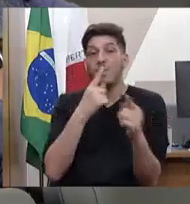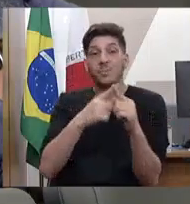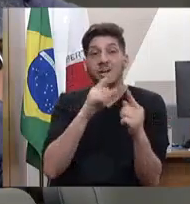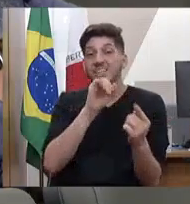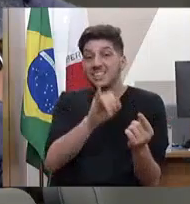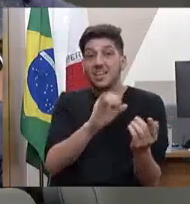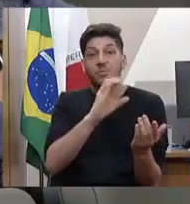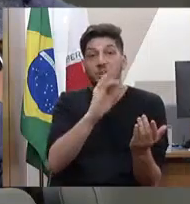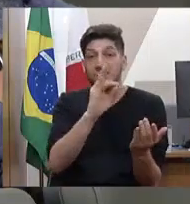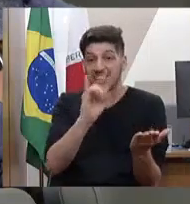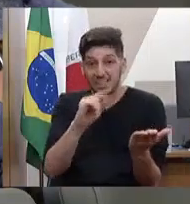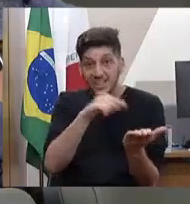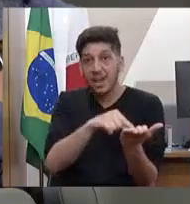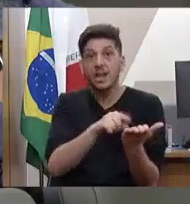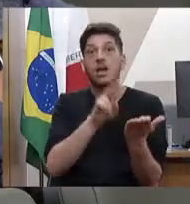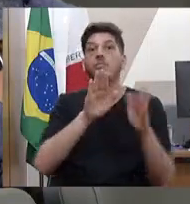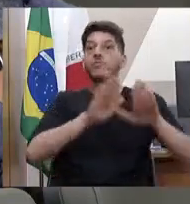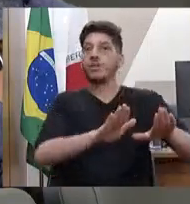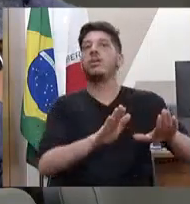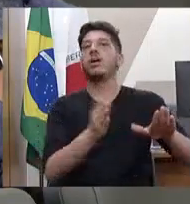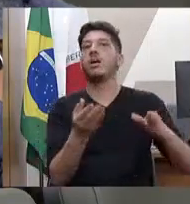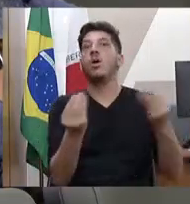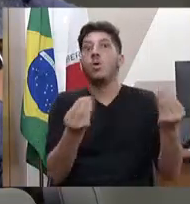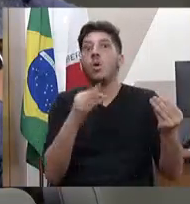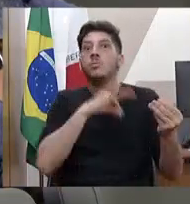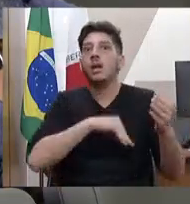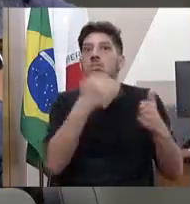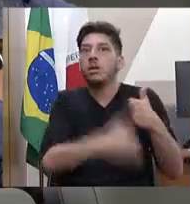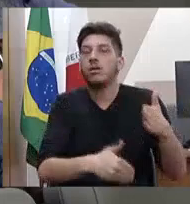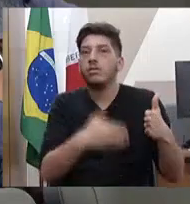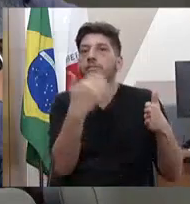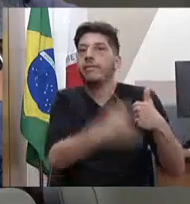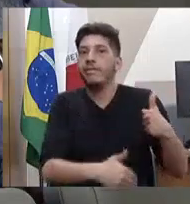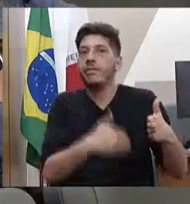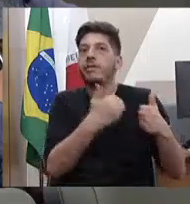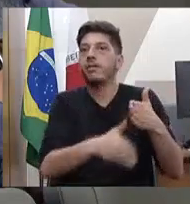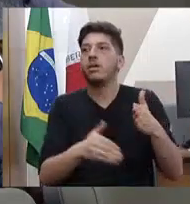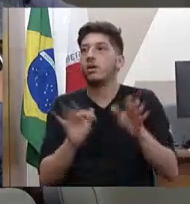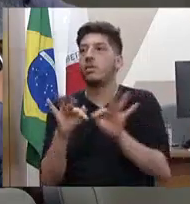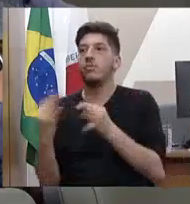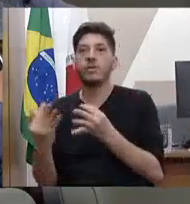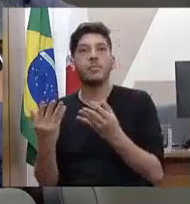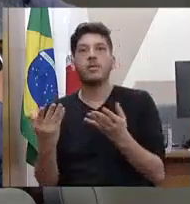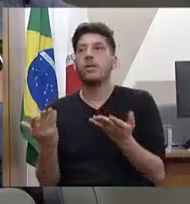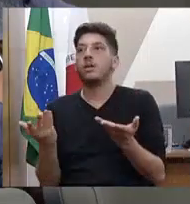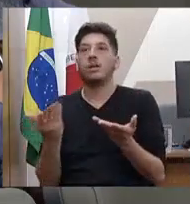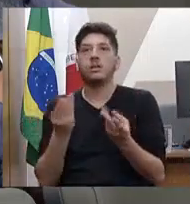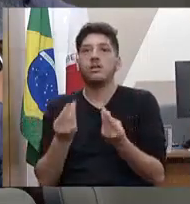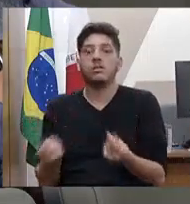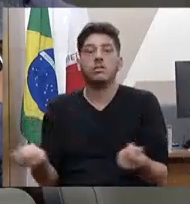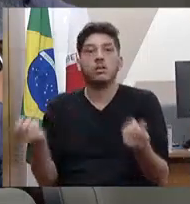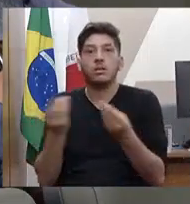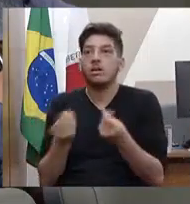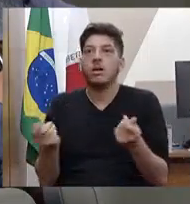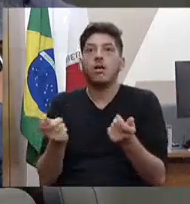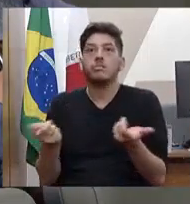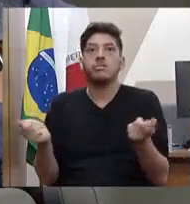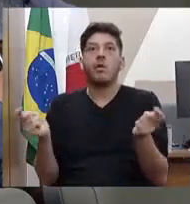perdendo parte do salário dela ela não a família a família dela não teria como